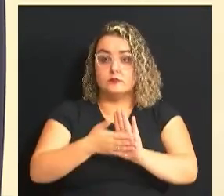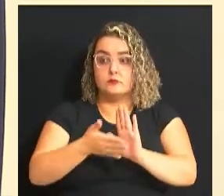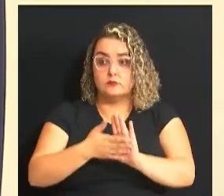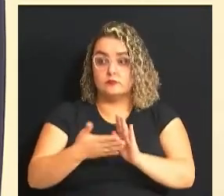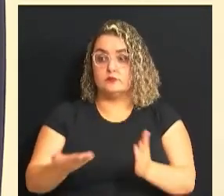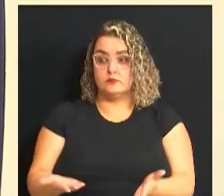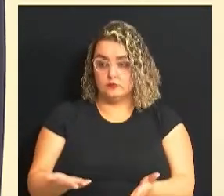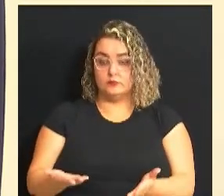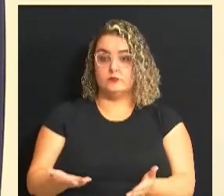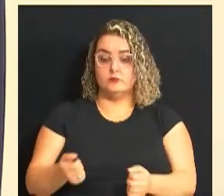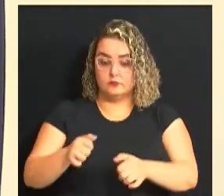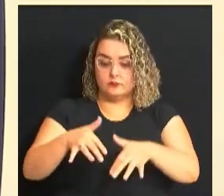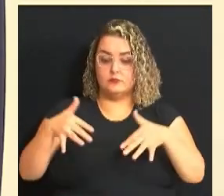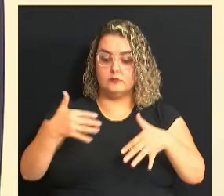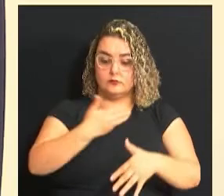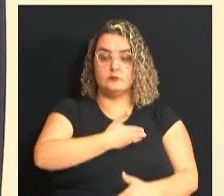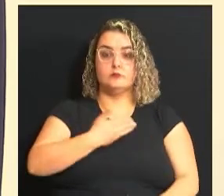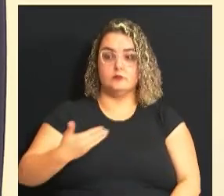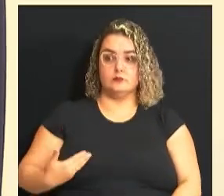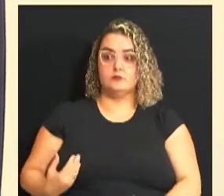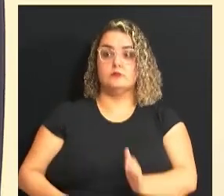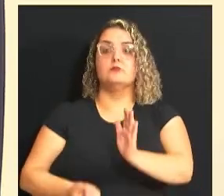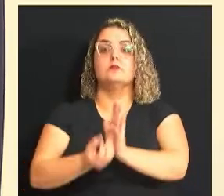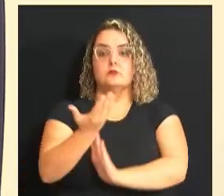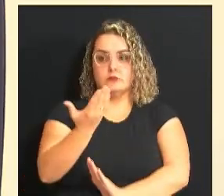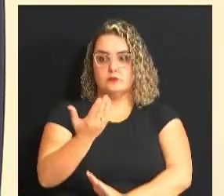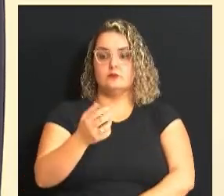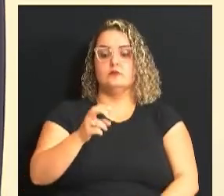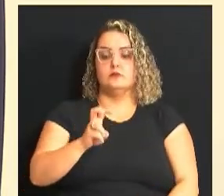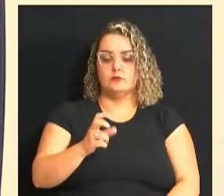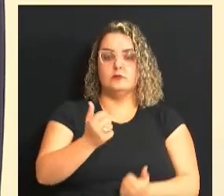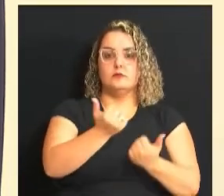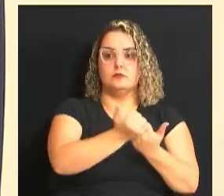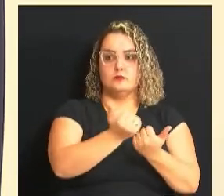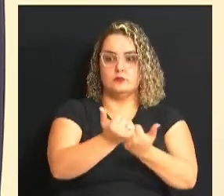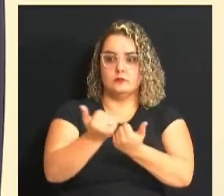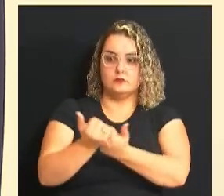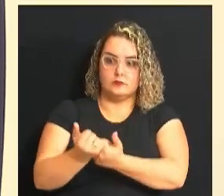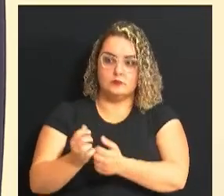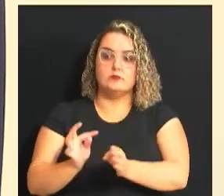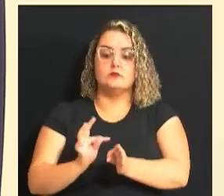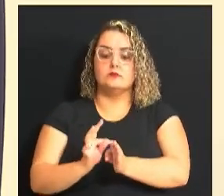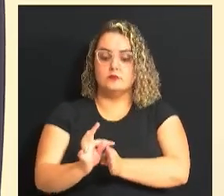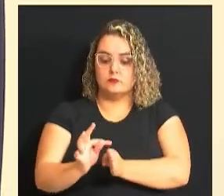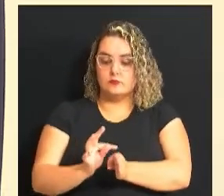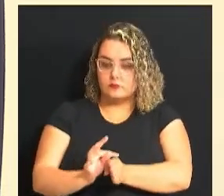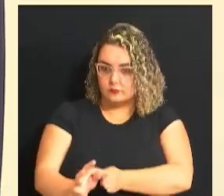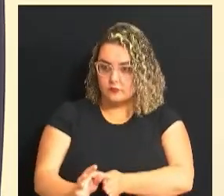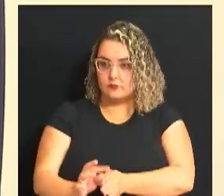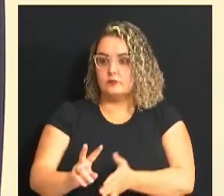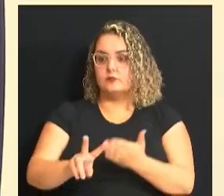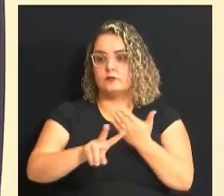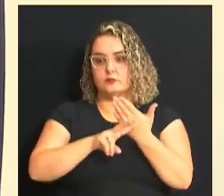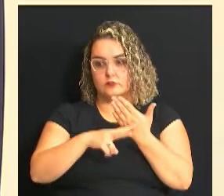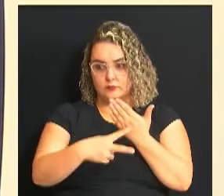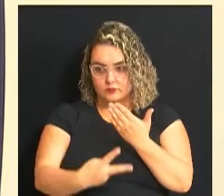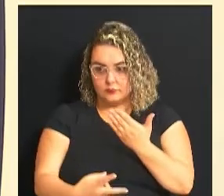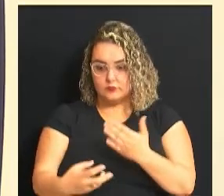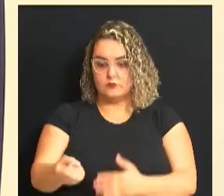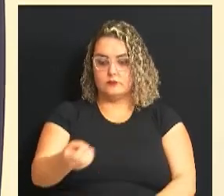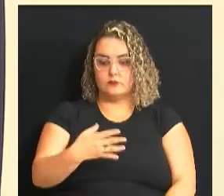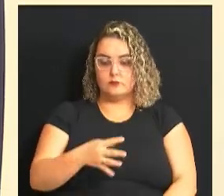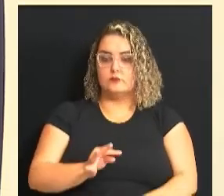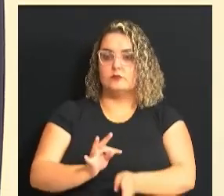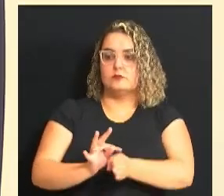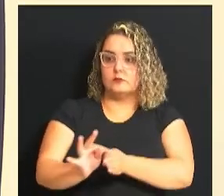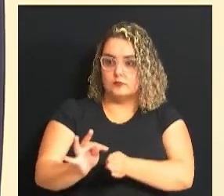à audiência pública, ela cria 5 cargos de conselheiros tutelares, consequentemente, cria um novo conselho,